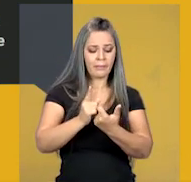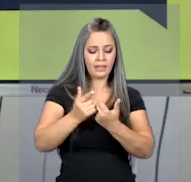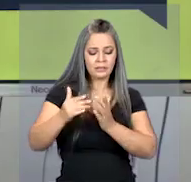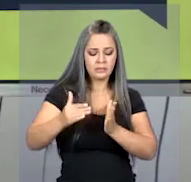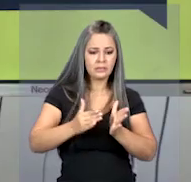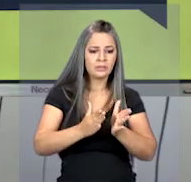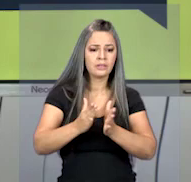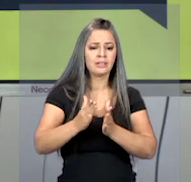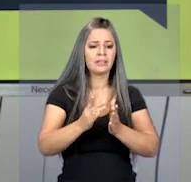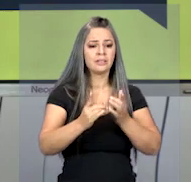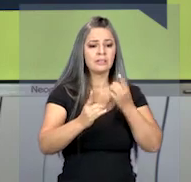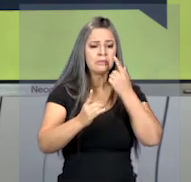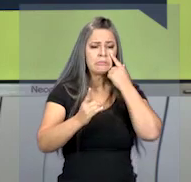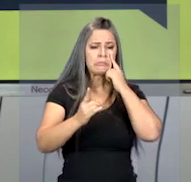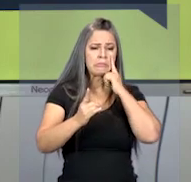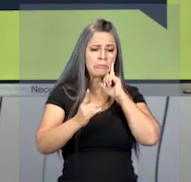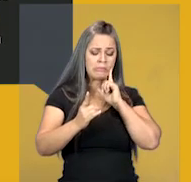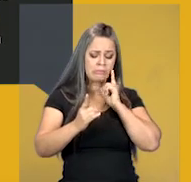amor.